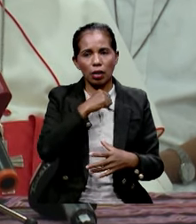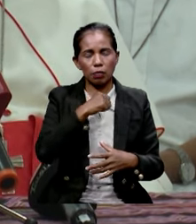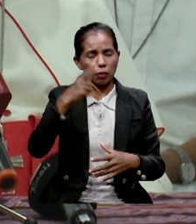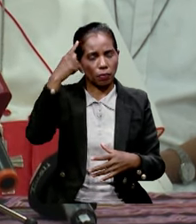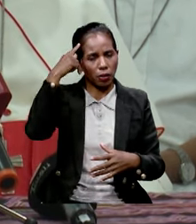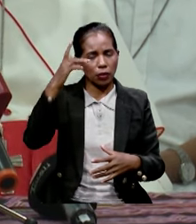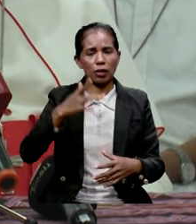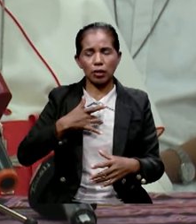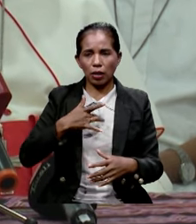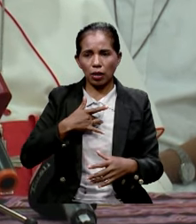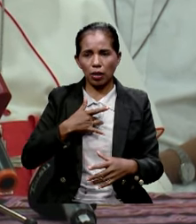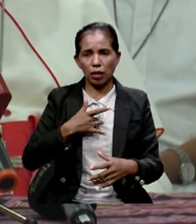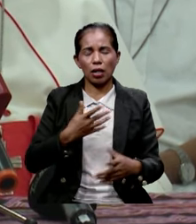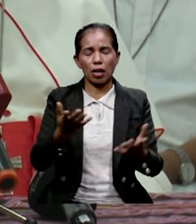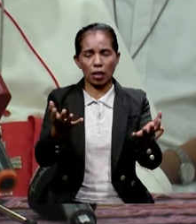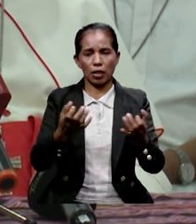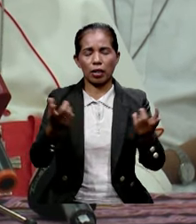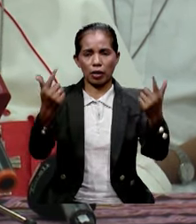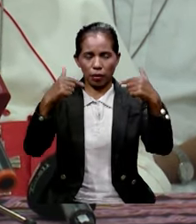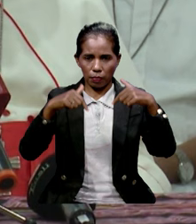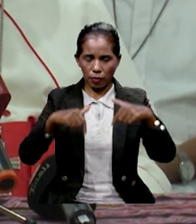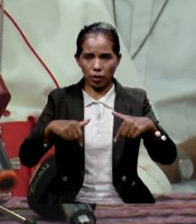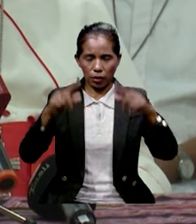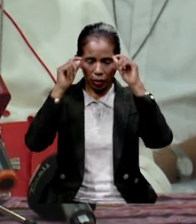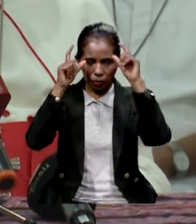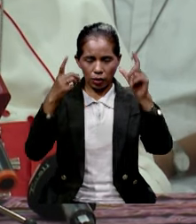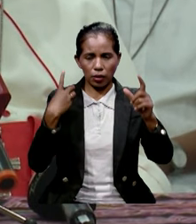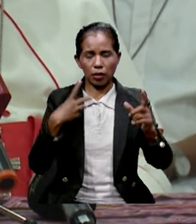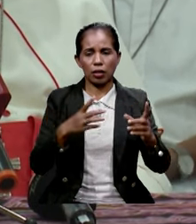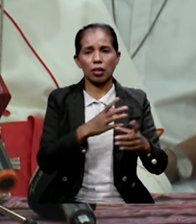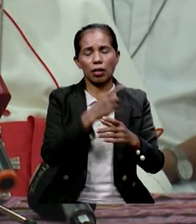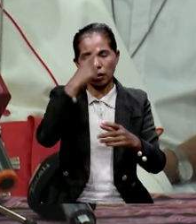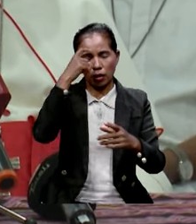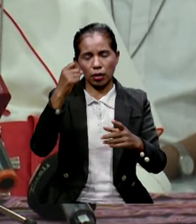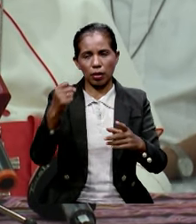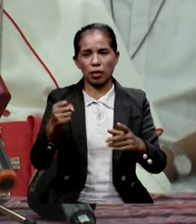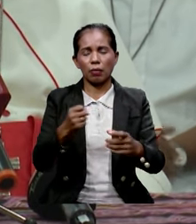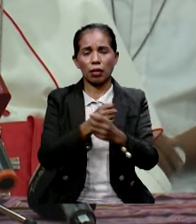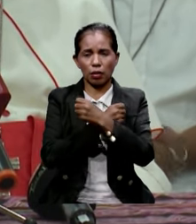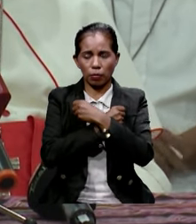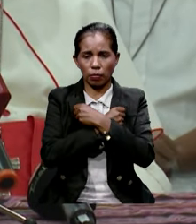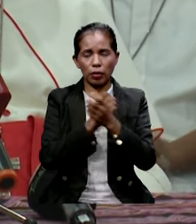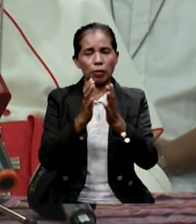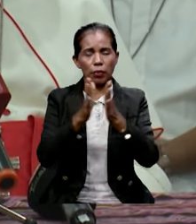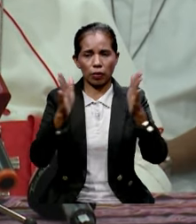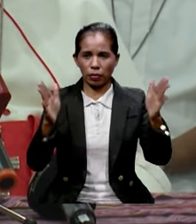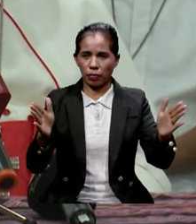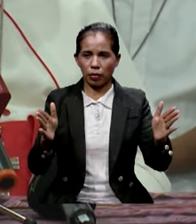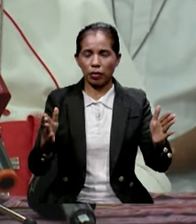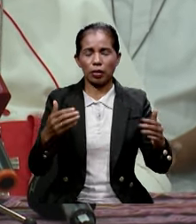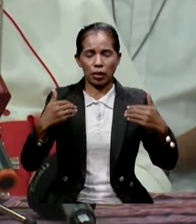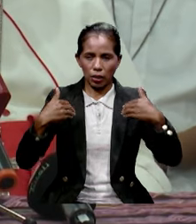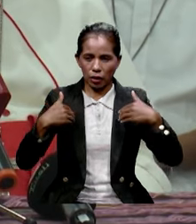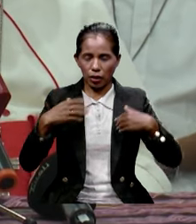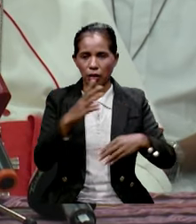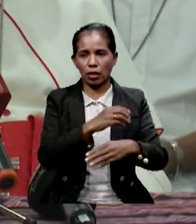idade a vir até aqui? É o grande amor que ele tem e que eu posso testemunhar, que